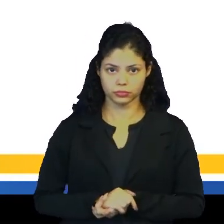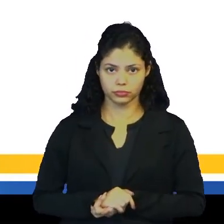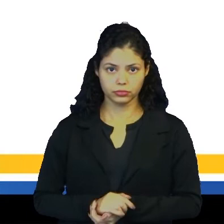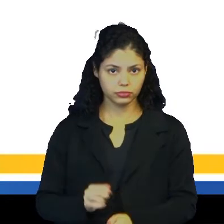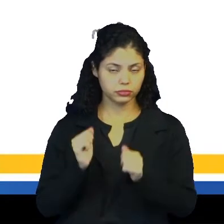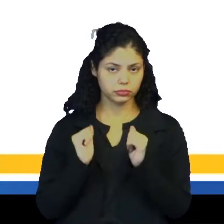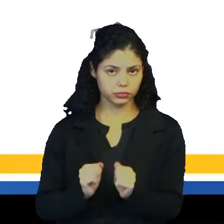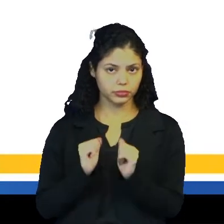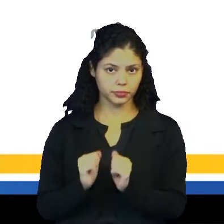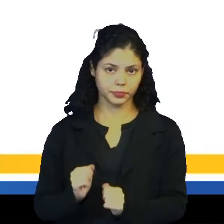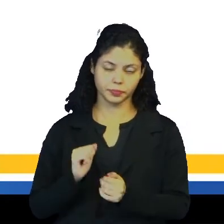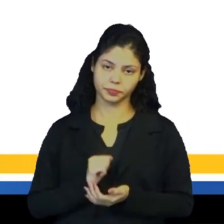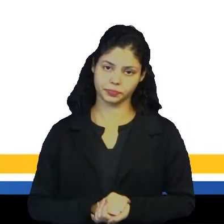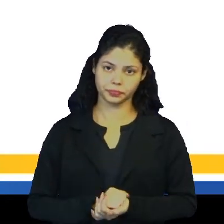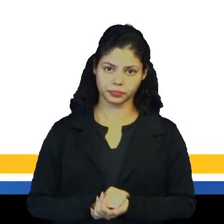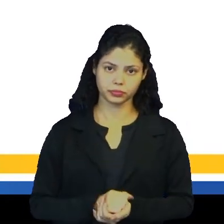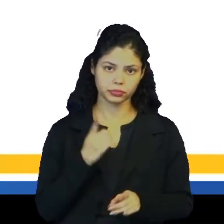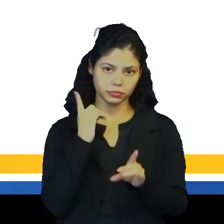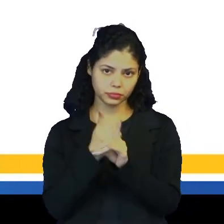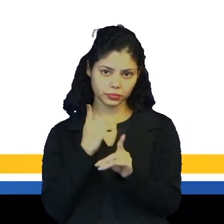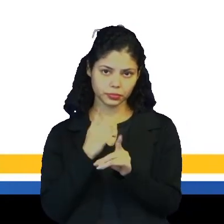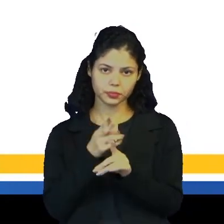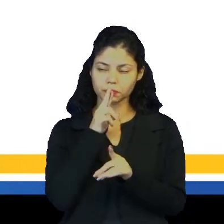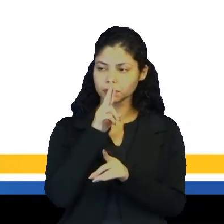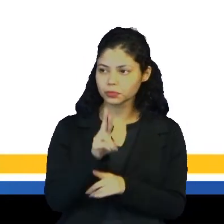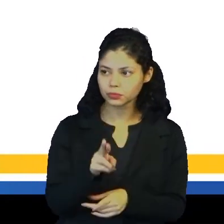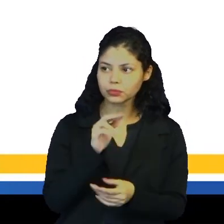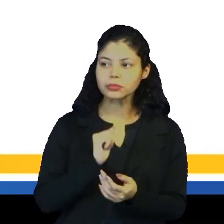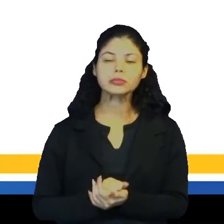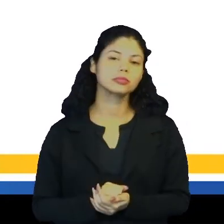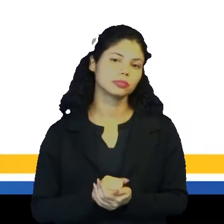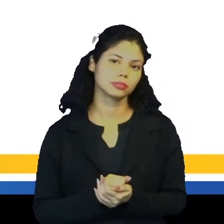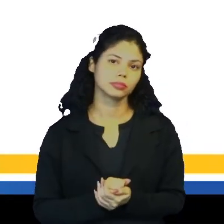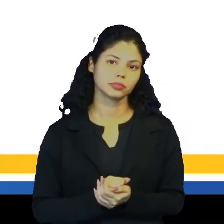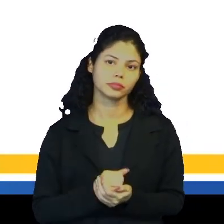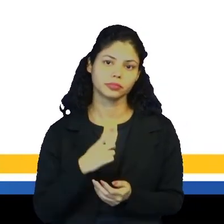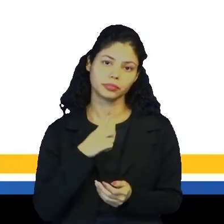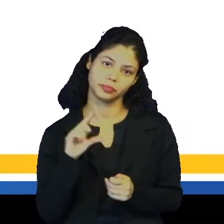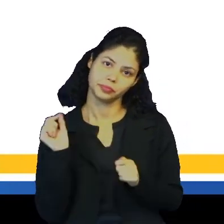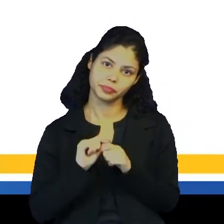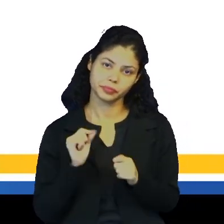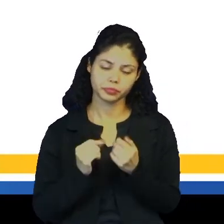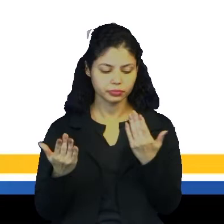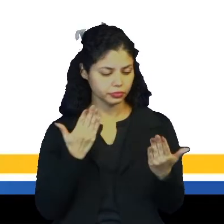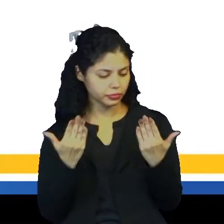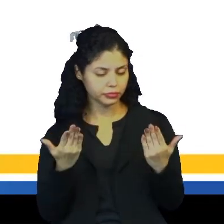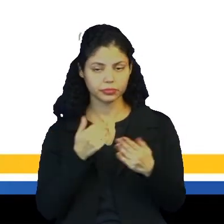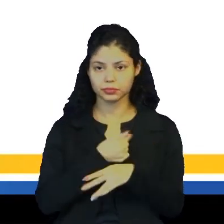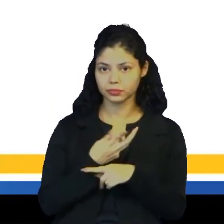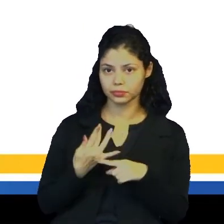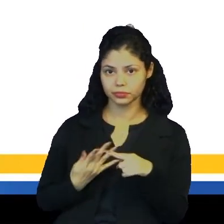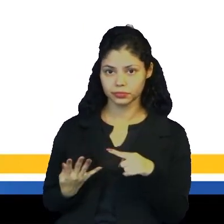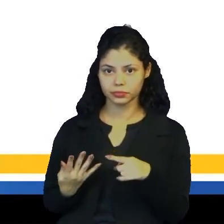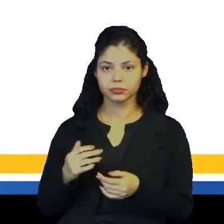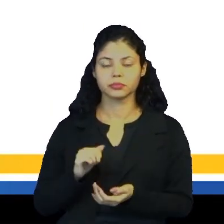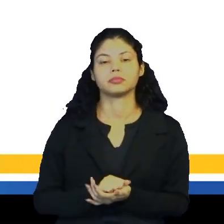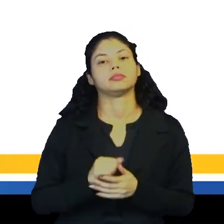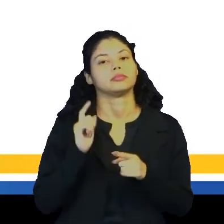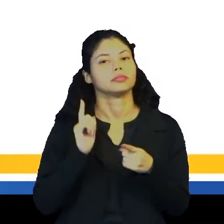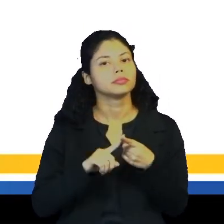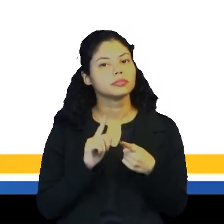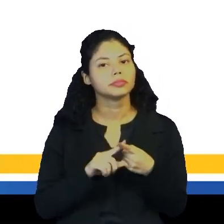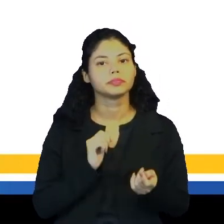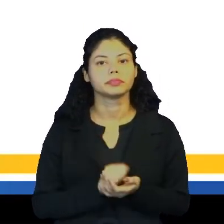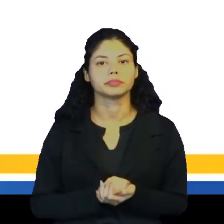Nós podemos identificar essa resposta, encontrar essa resposta fazendo a comparação de frações.